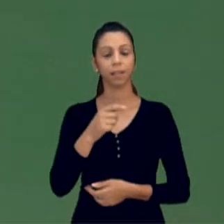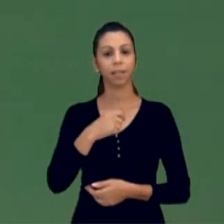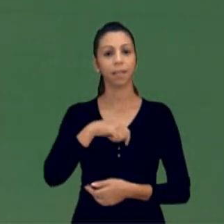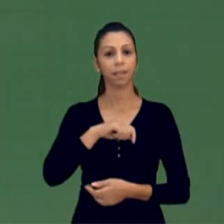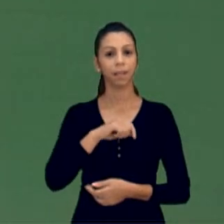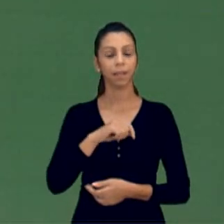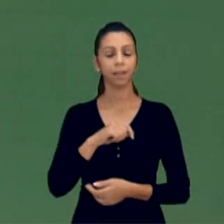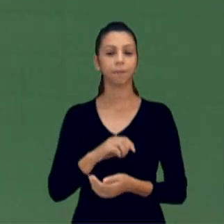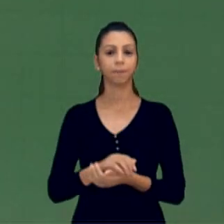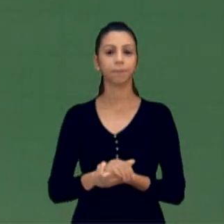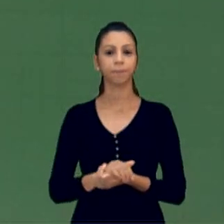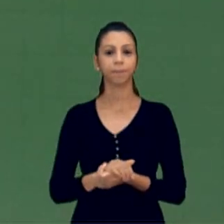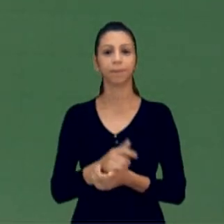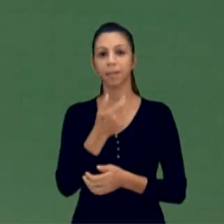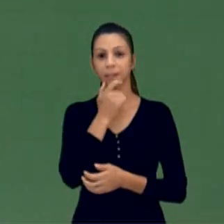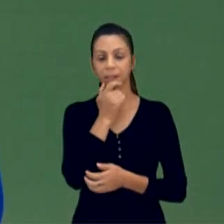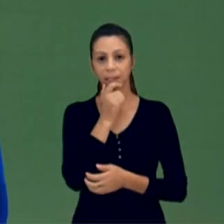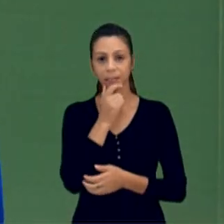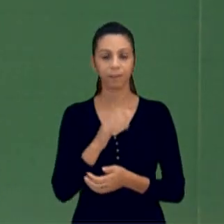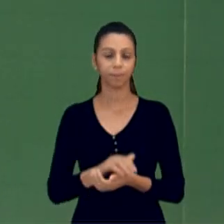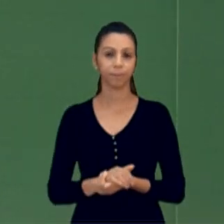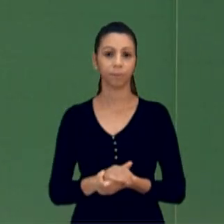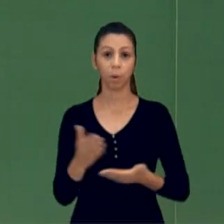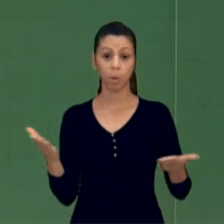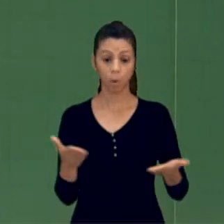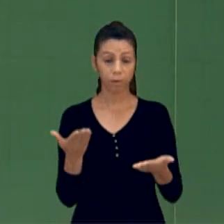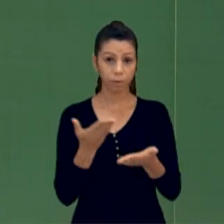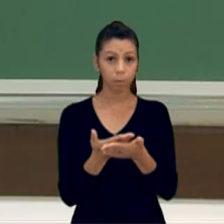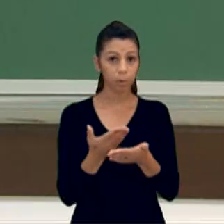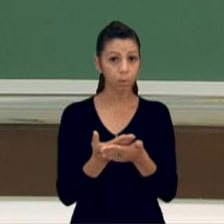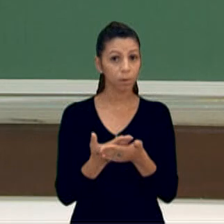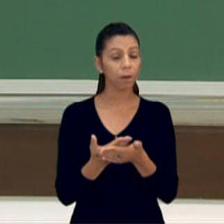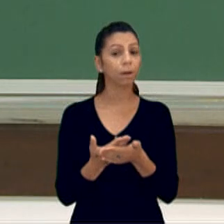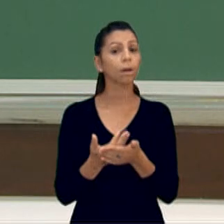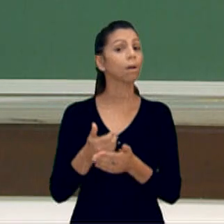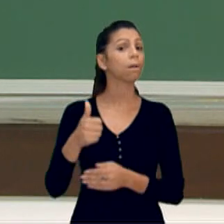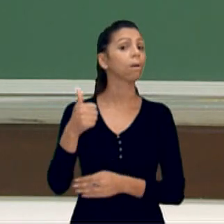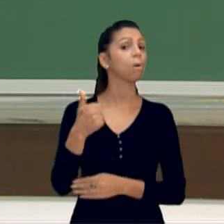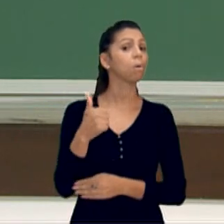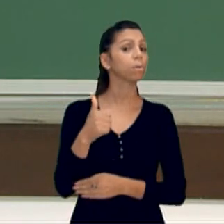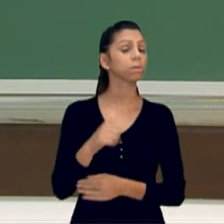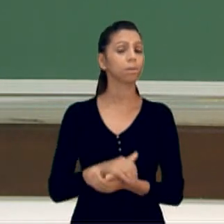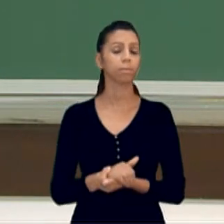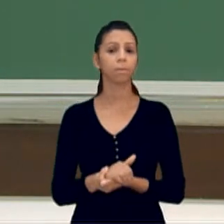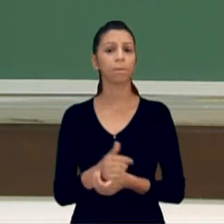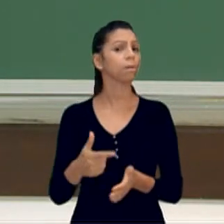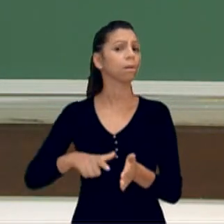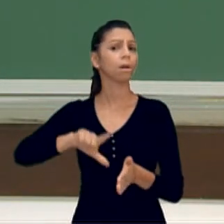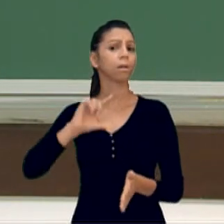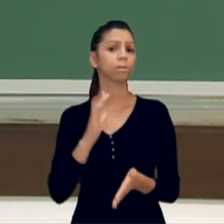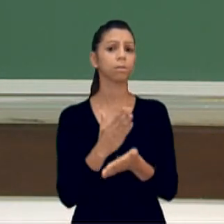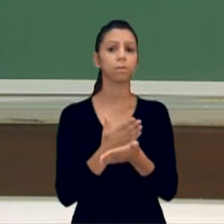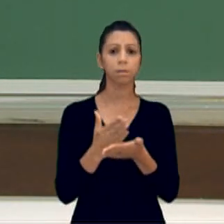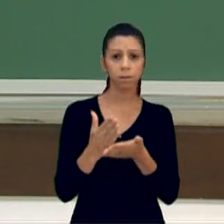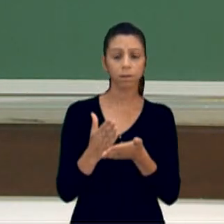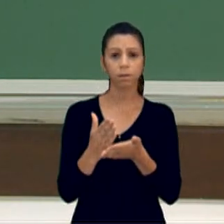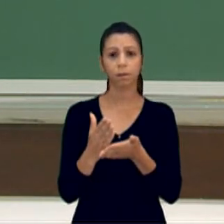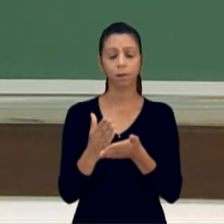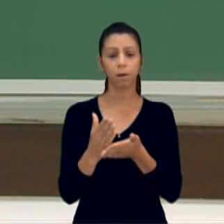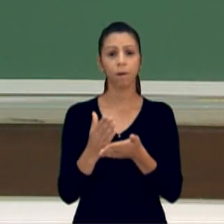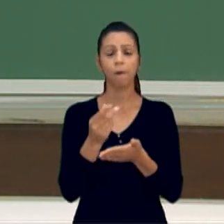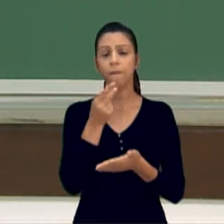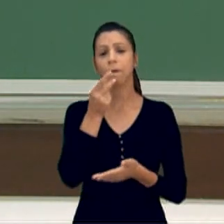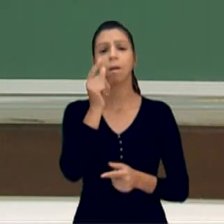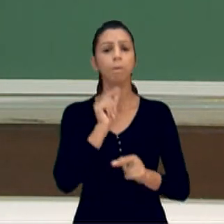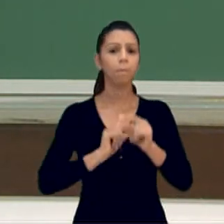Hoje nós vamos estudar a nossa aula 11, mas antes de nós iniciarmos, eu vou falar um pouquinho sobre o que nós estudamos na aula